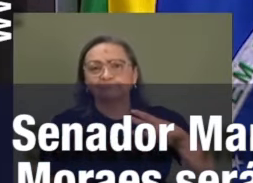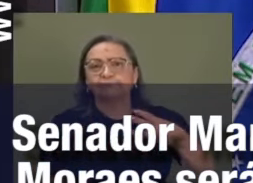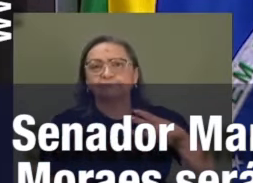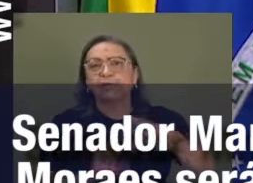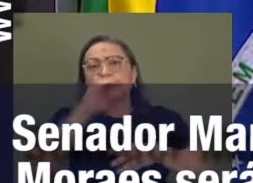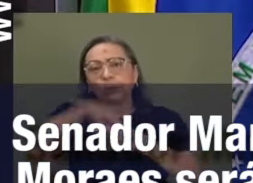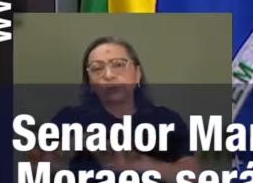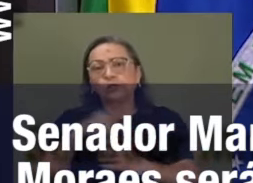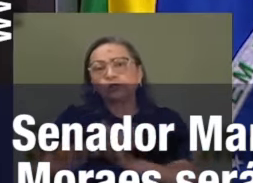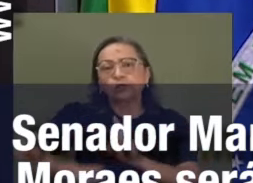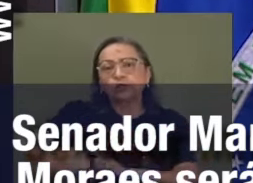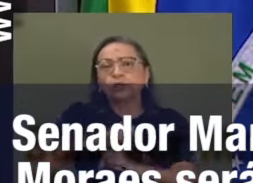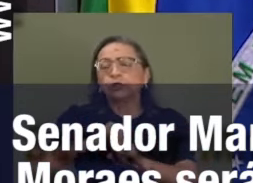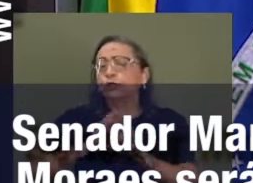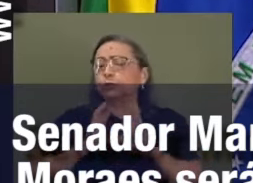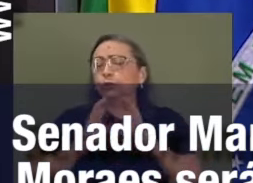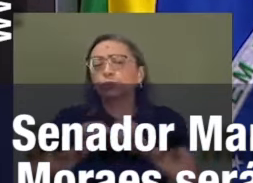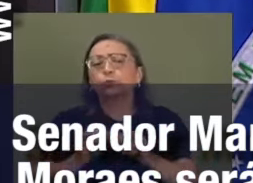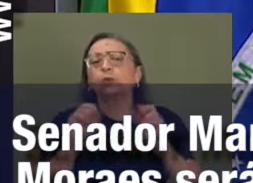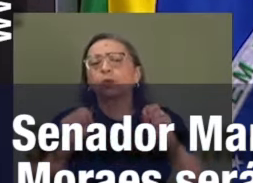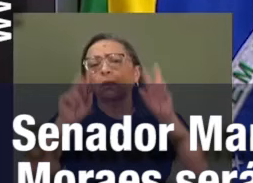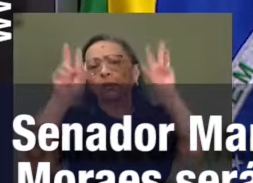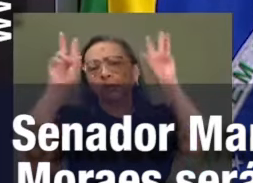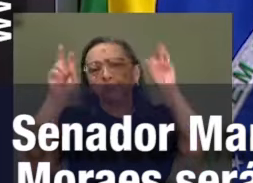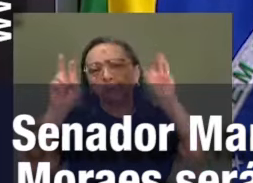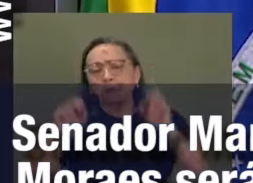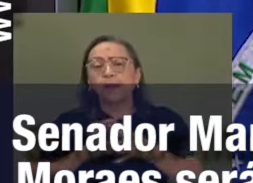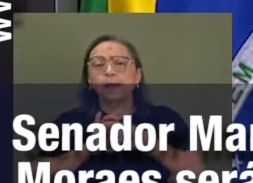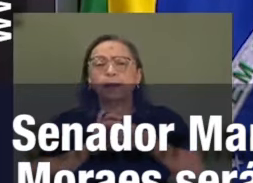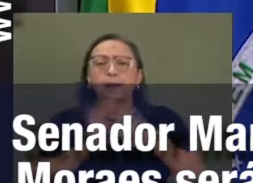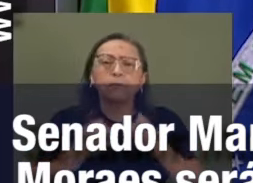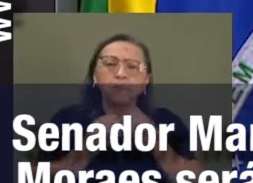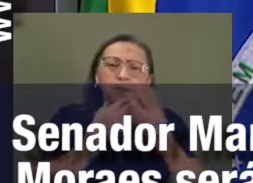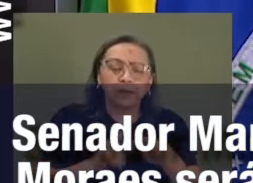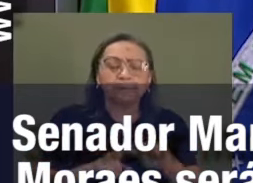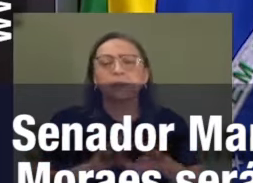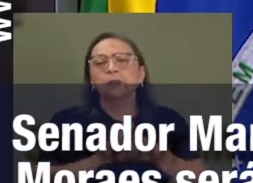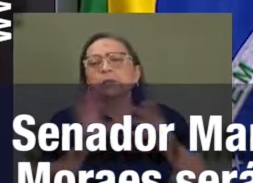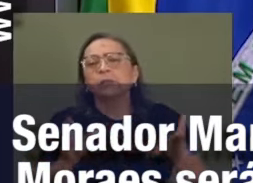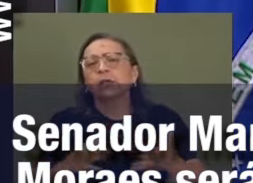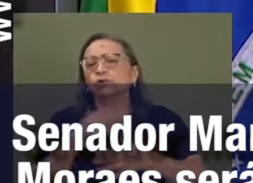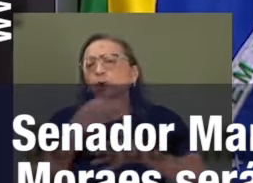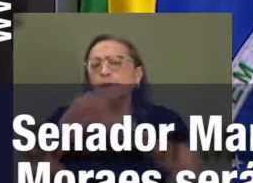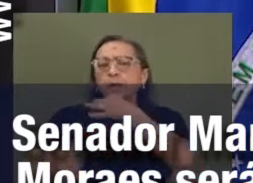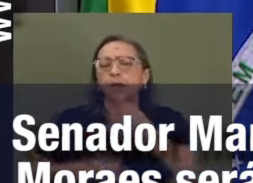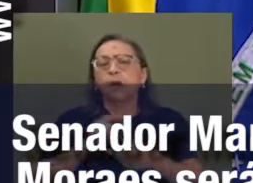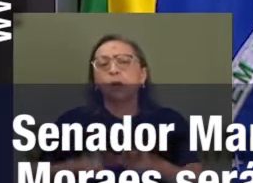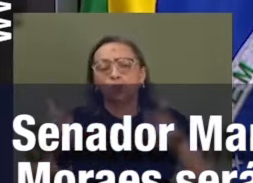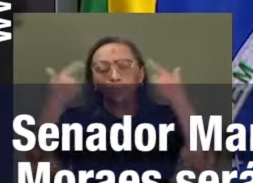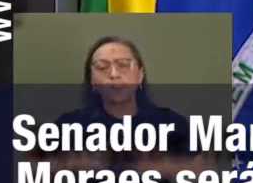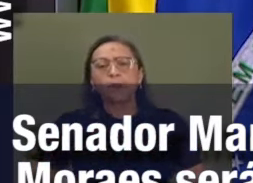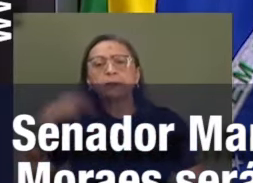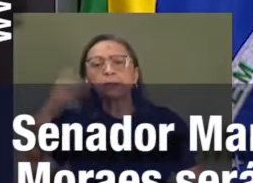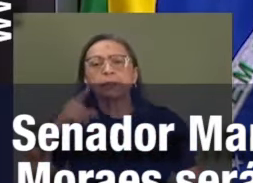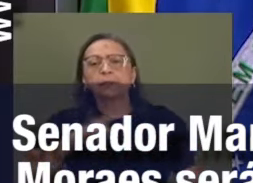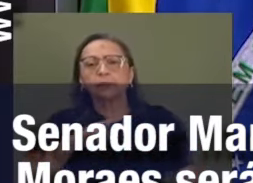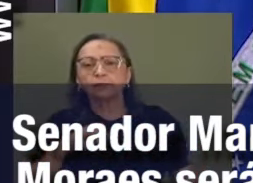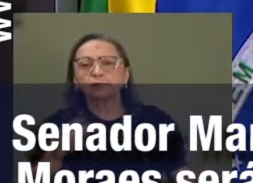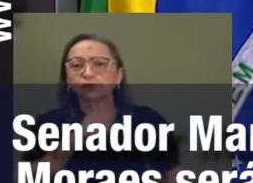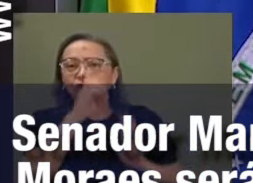incluem a sociedade inteira na questão de liberdade de expressão, liberdade de fala, as imunidades parlamentares que nós